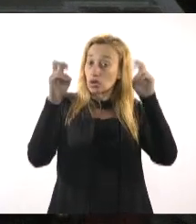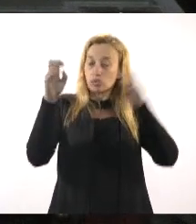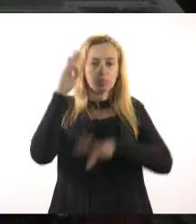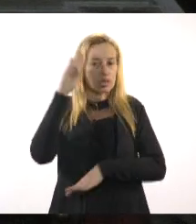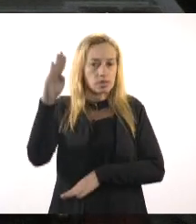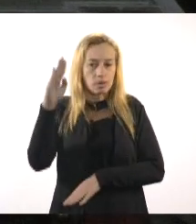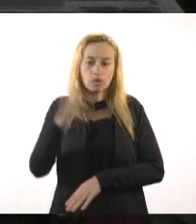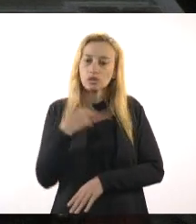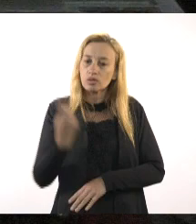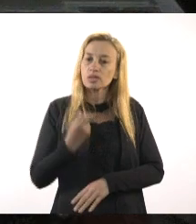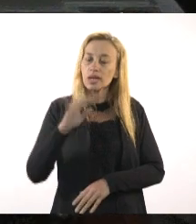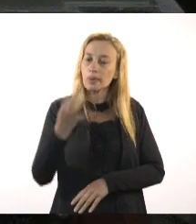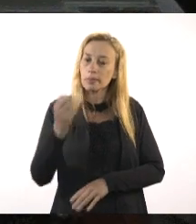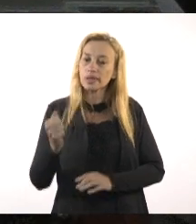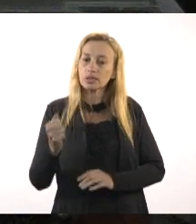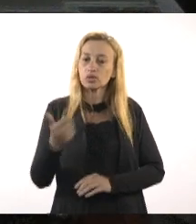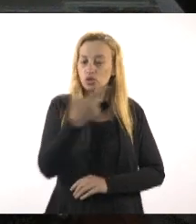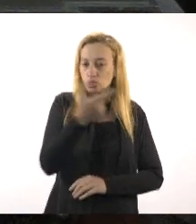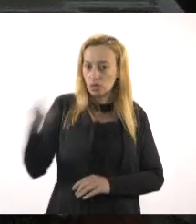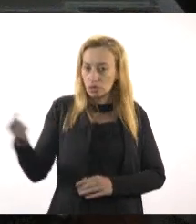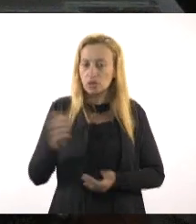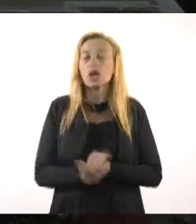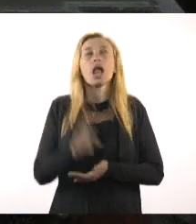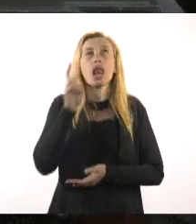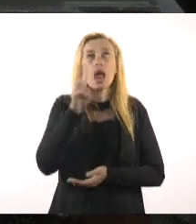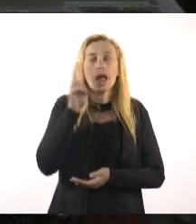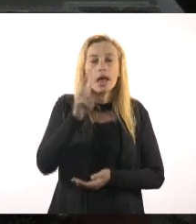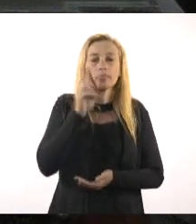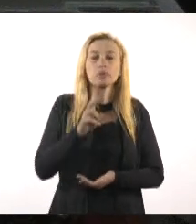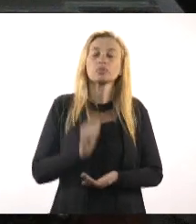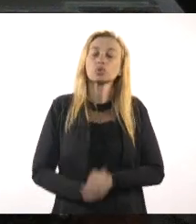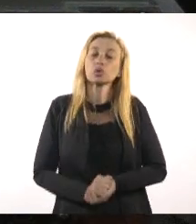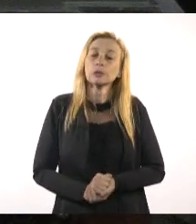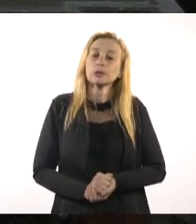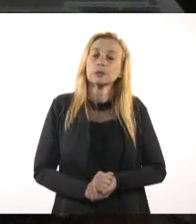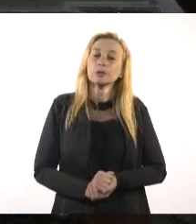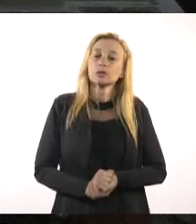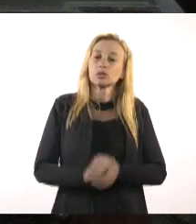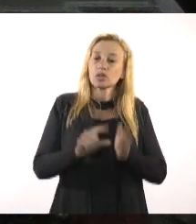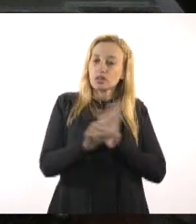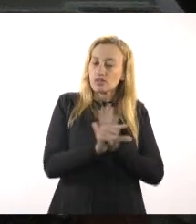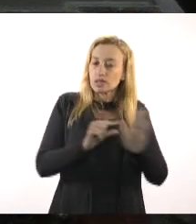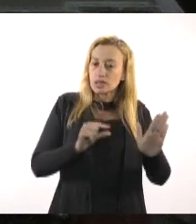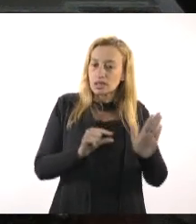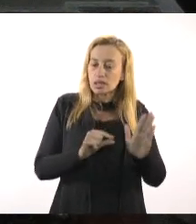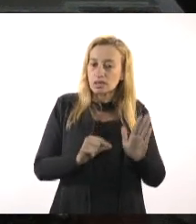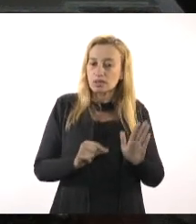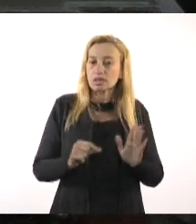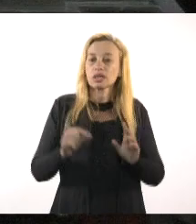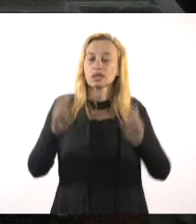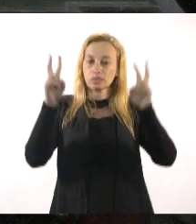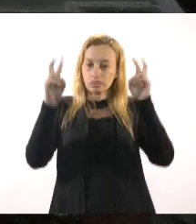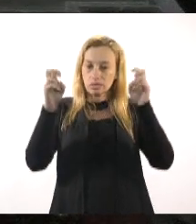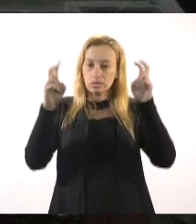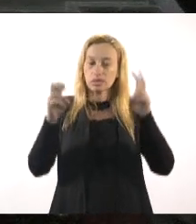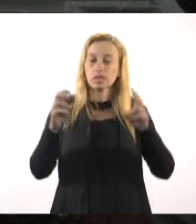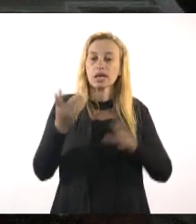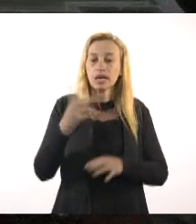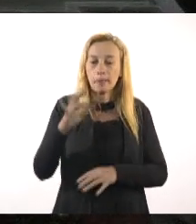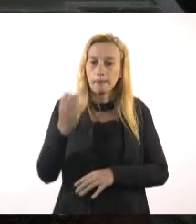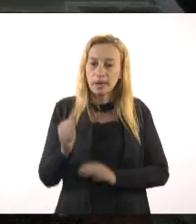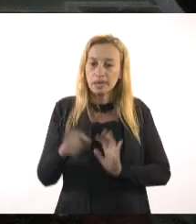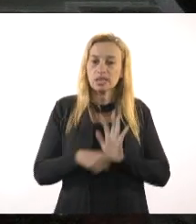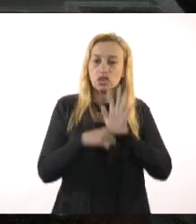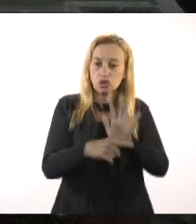2020. E aí, lendo muito do que antecede os versículos da campanha da fraternidade, vem a pergunta de